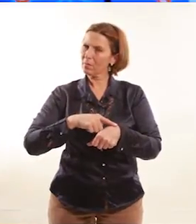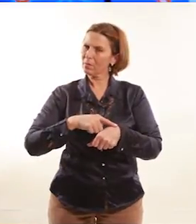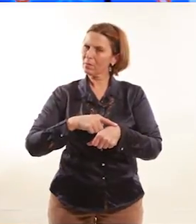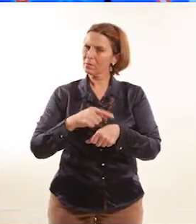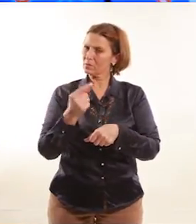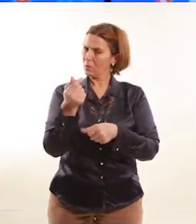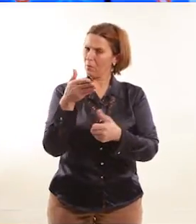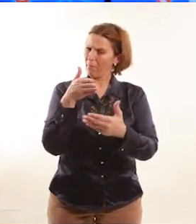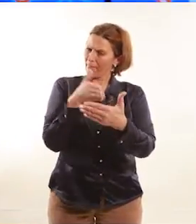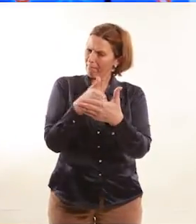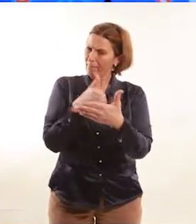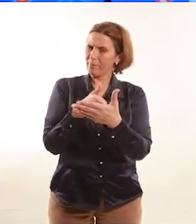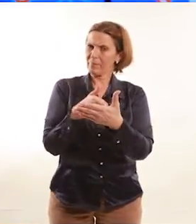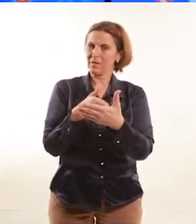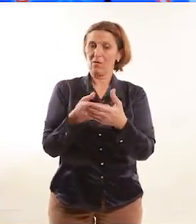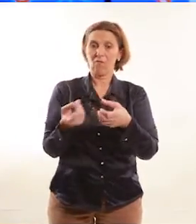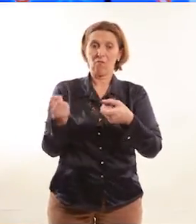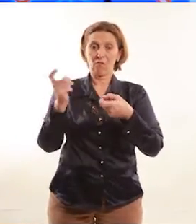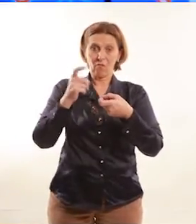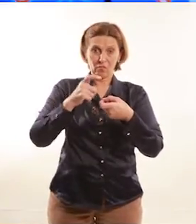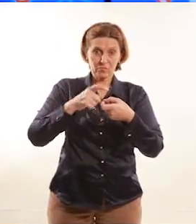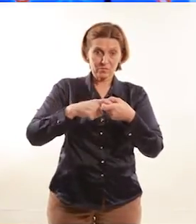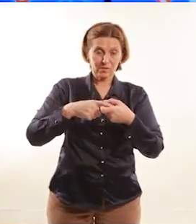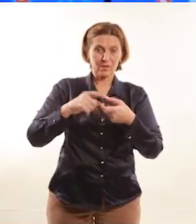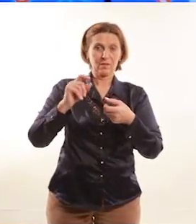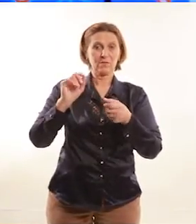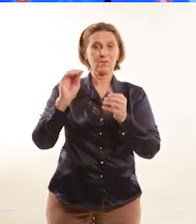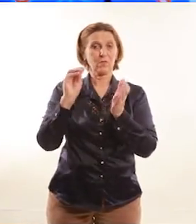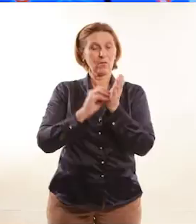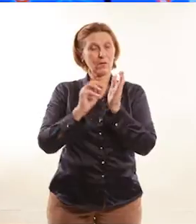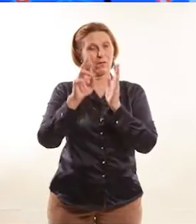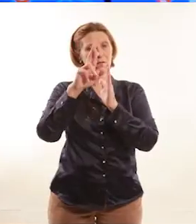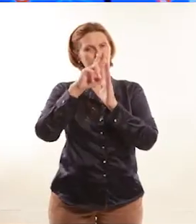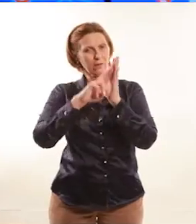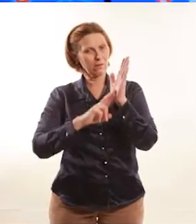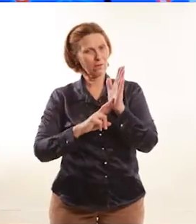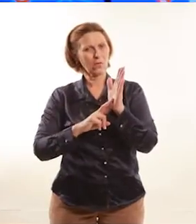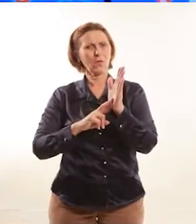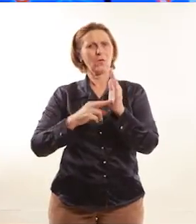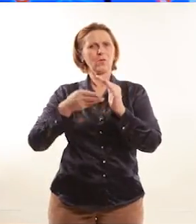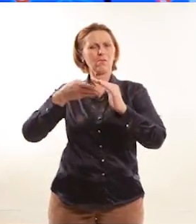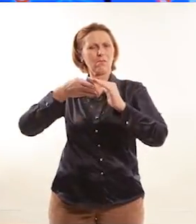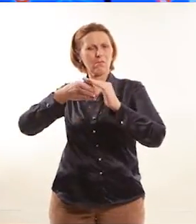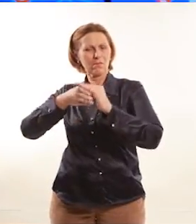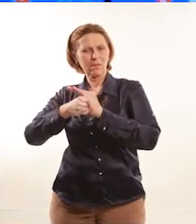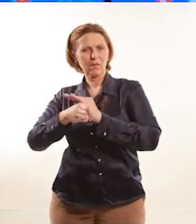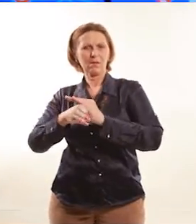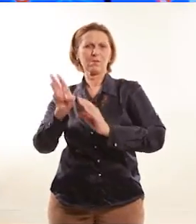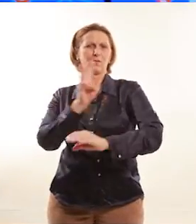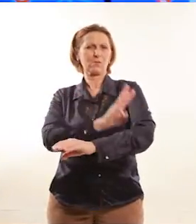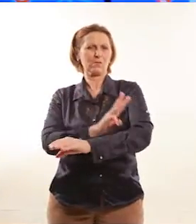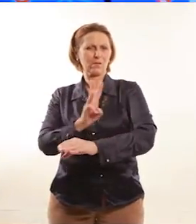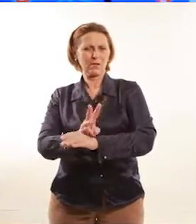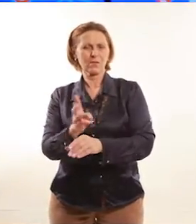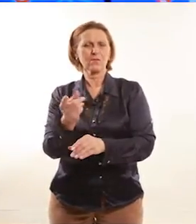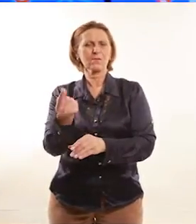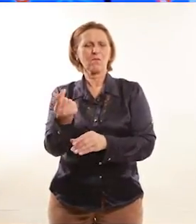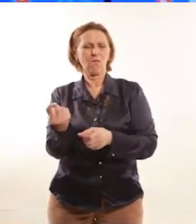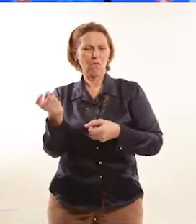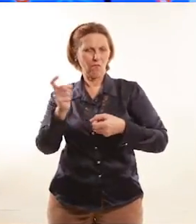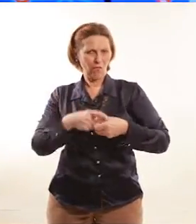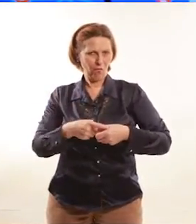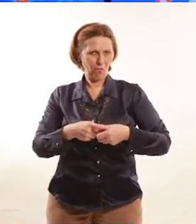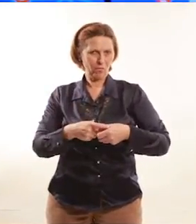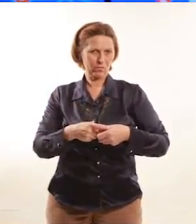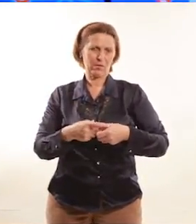meu recurso está bloqueado, se eu voltar a alimentar os meus bancos, o recurso volta a entrar na conta. Agora, quando